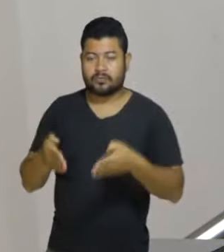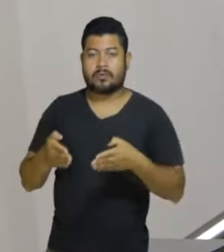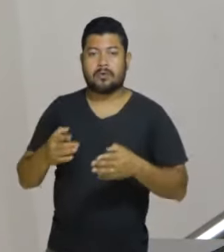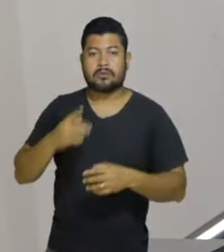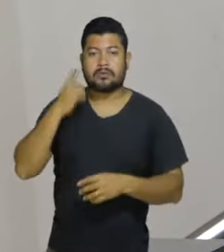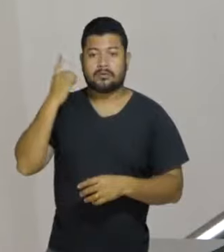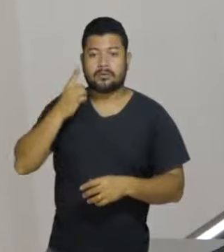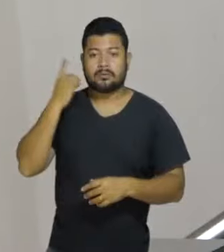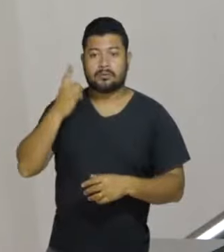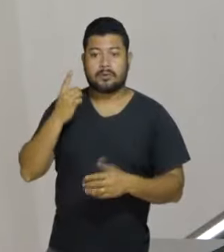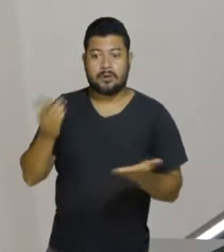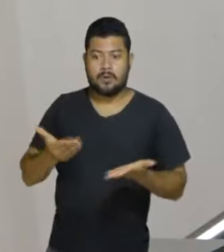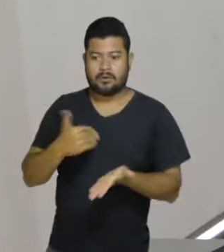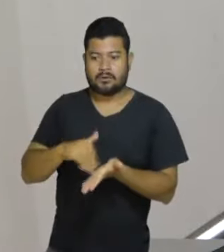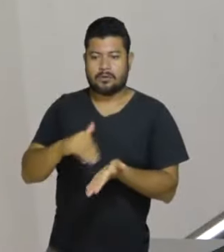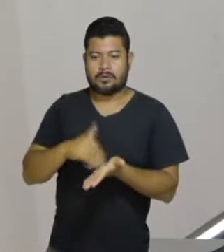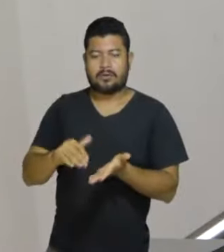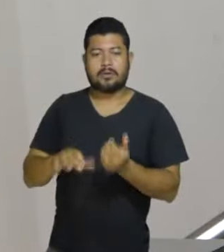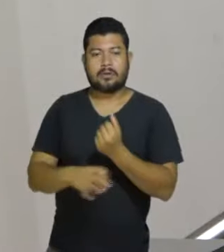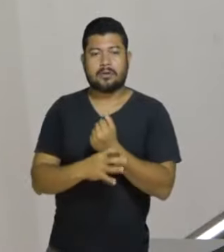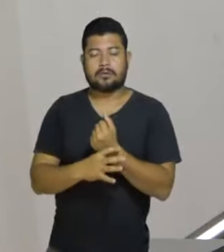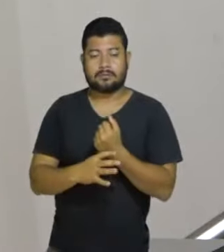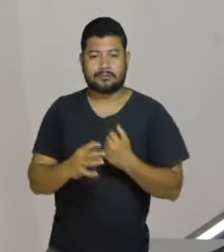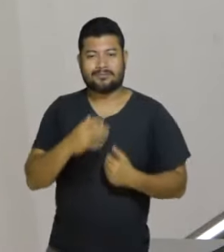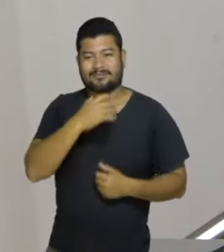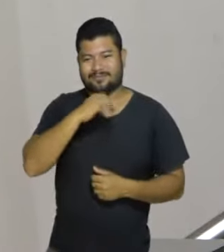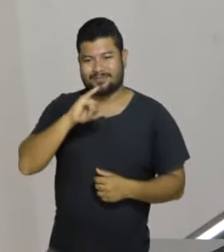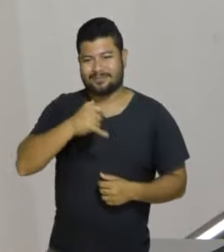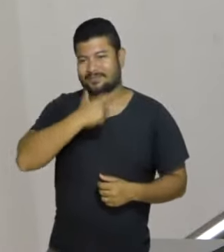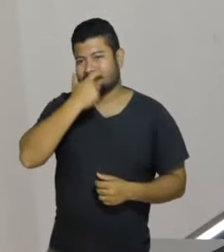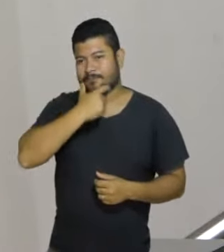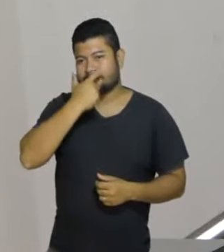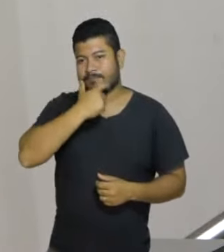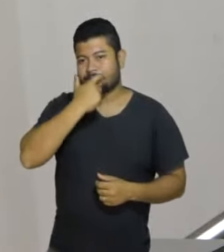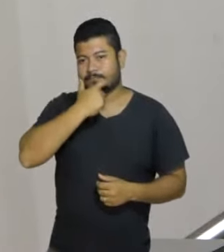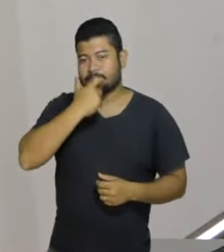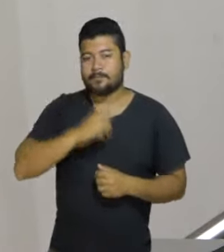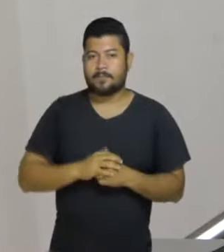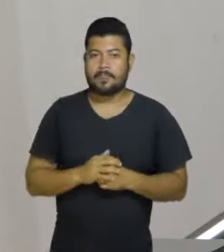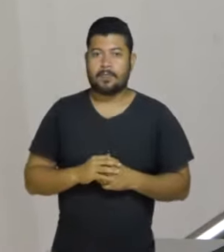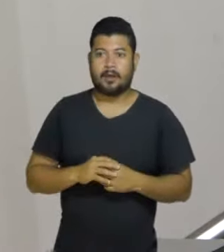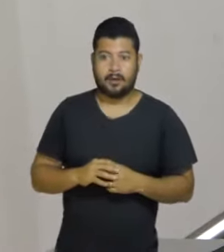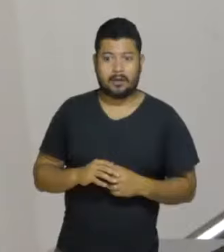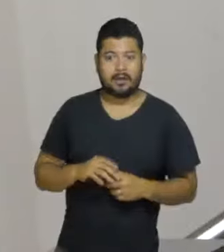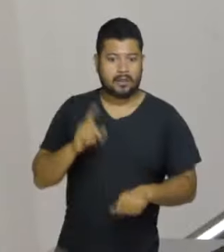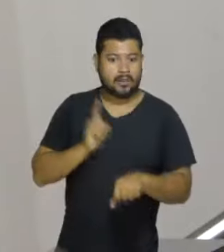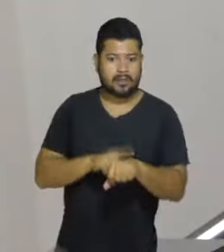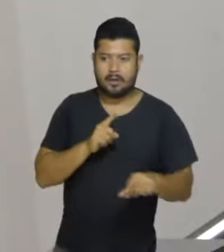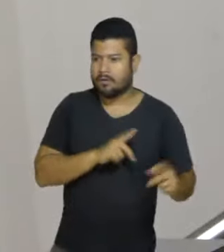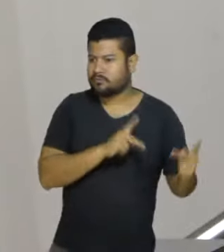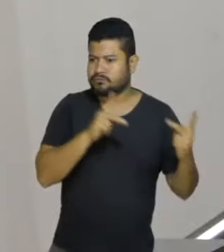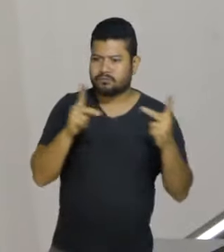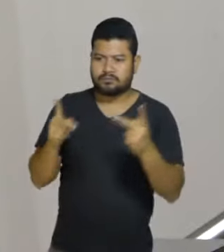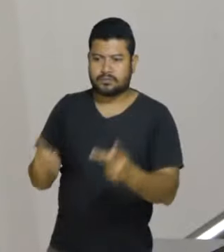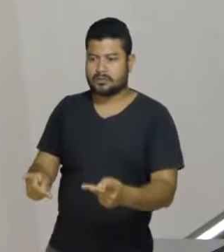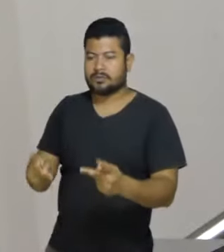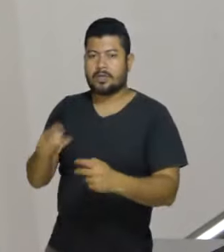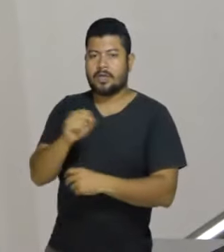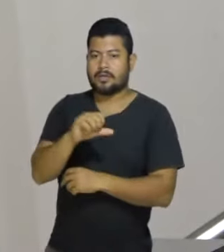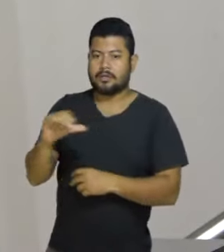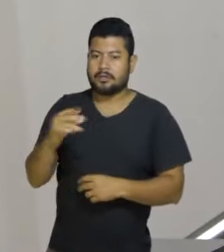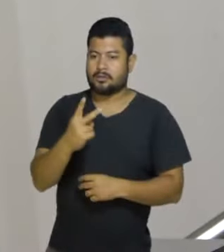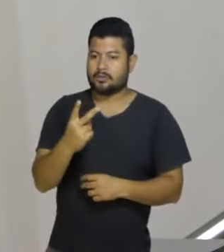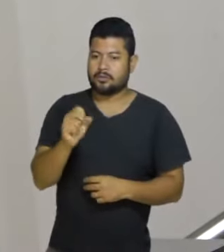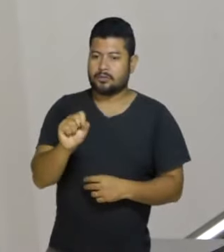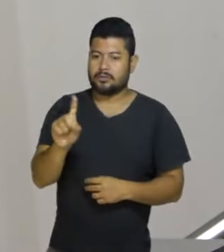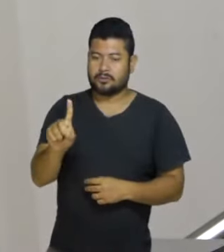Comper, que imediatamente foi até a SSC-281, a pedido do governador Jorginho Melo também, que